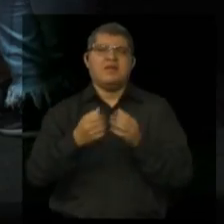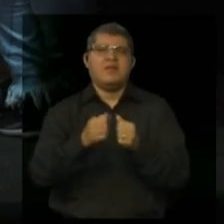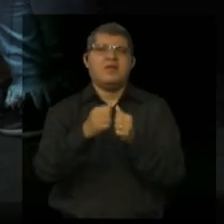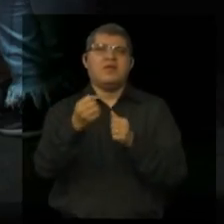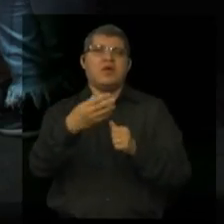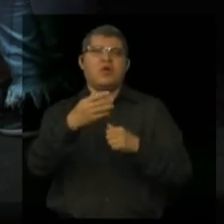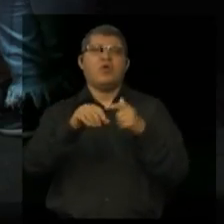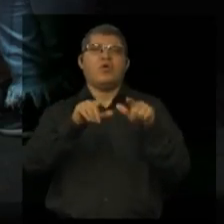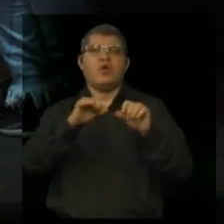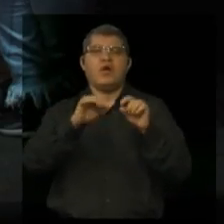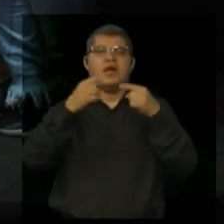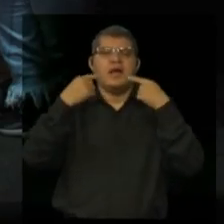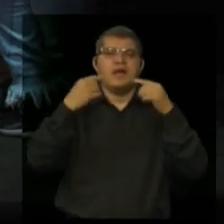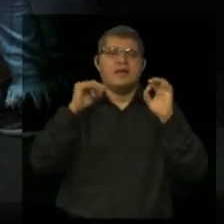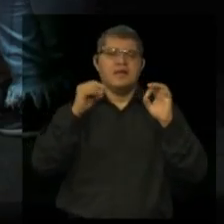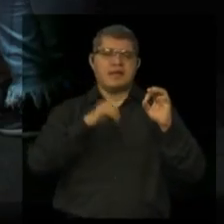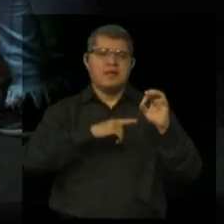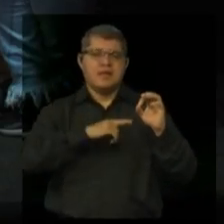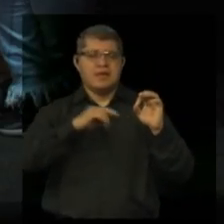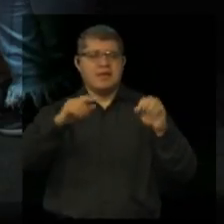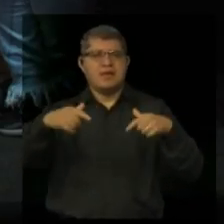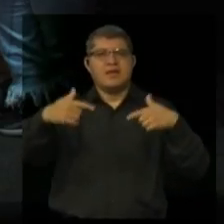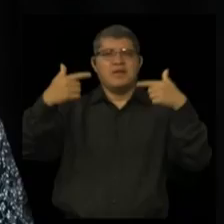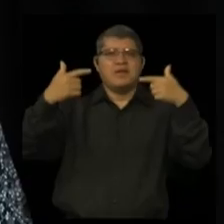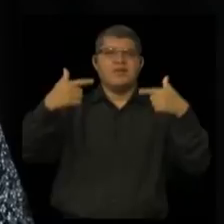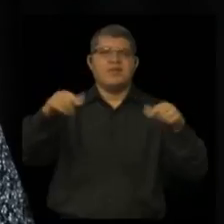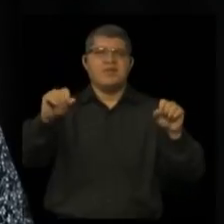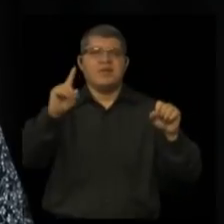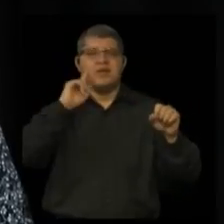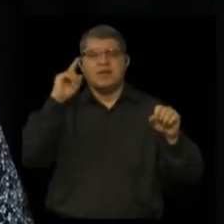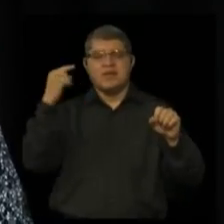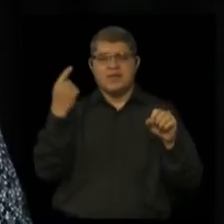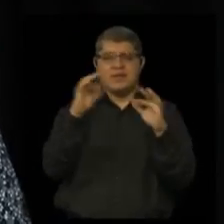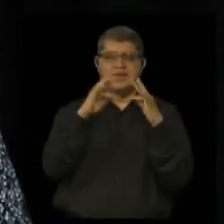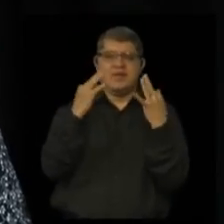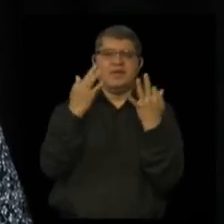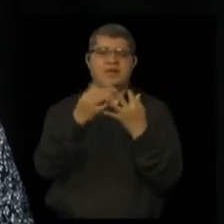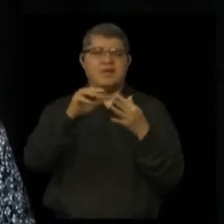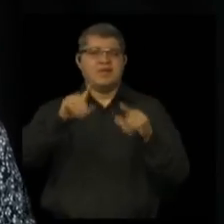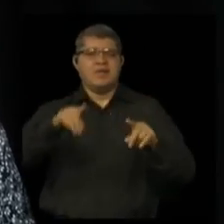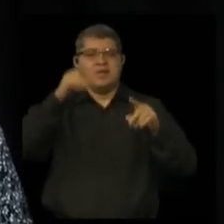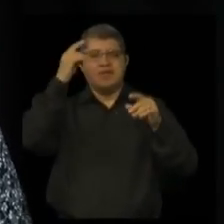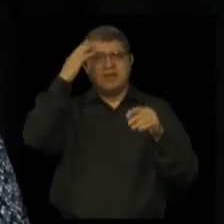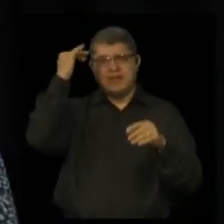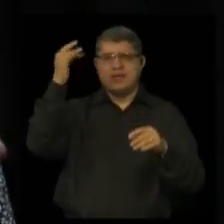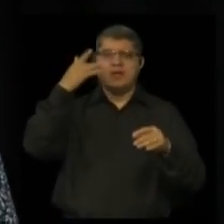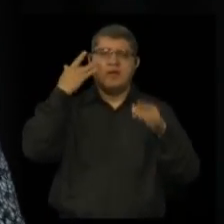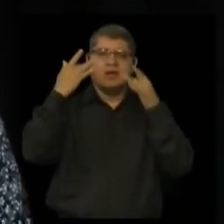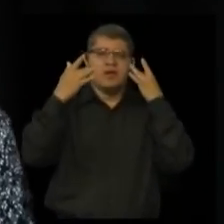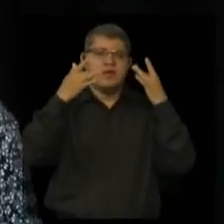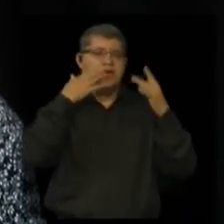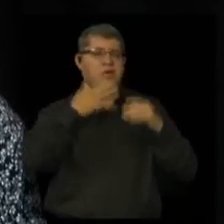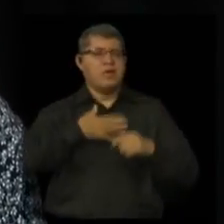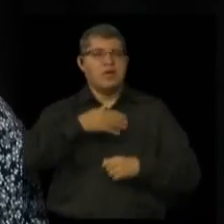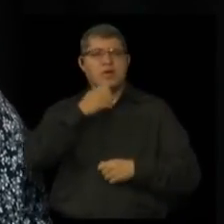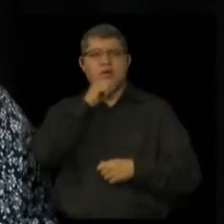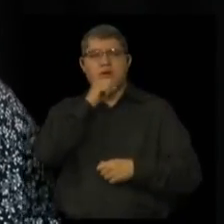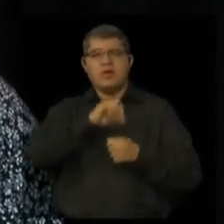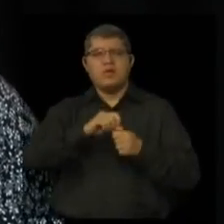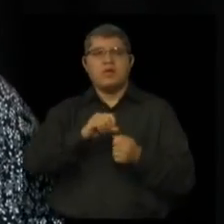nova empreitada da música? Eu tive muita sorte, porque eu sou de uma família de artistas, né? E meu avô